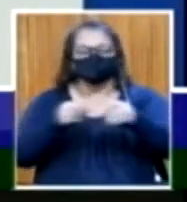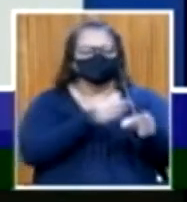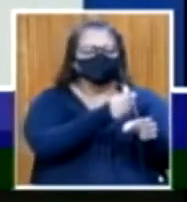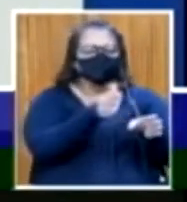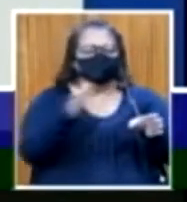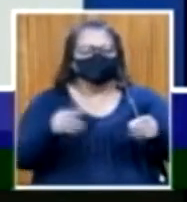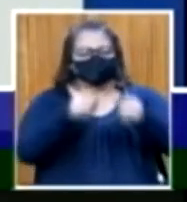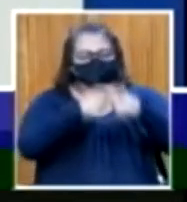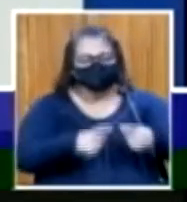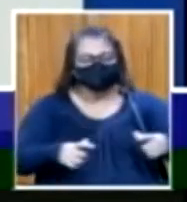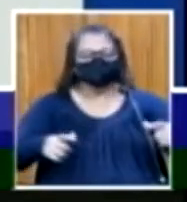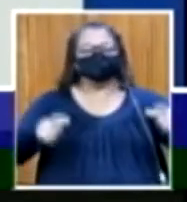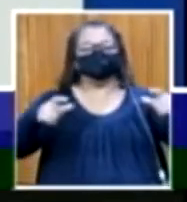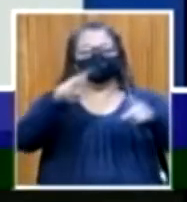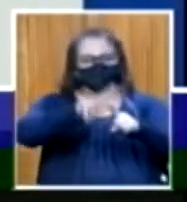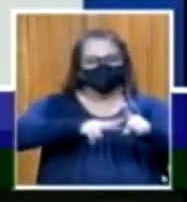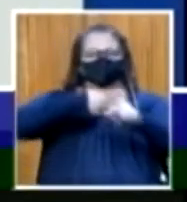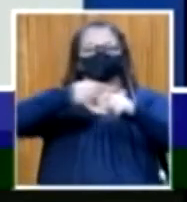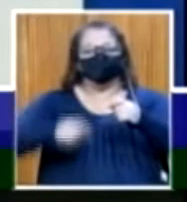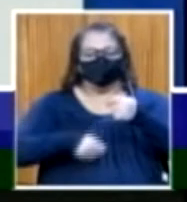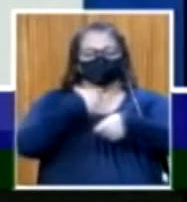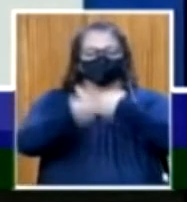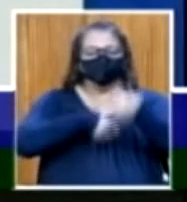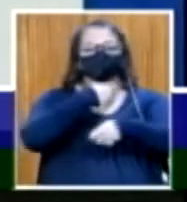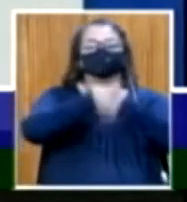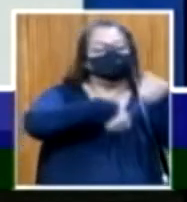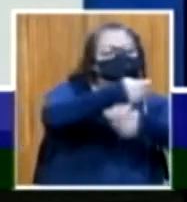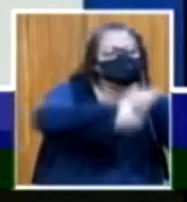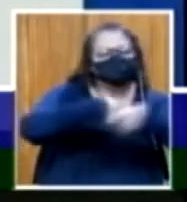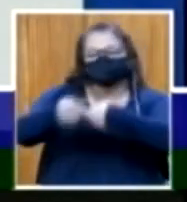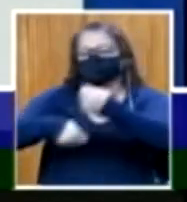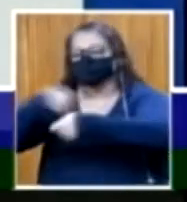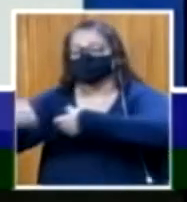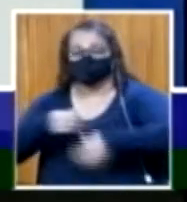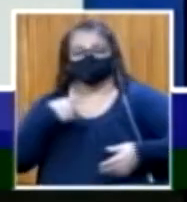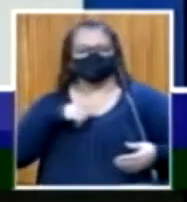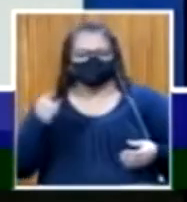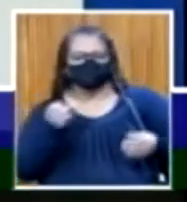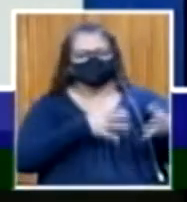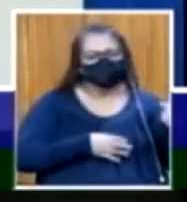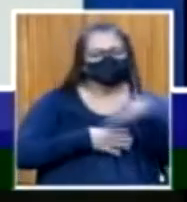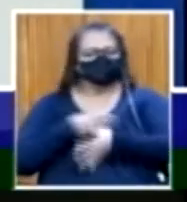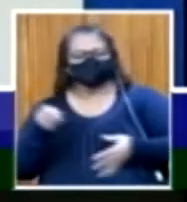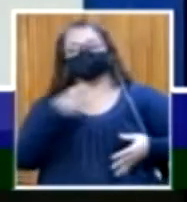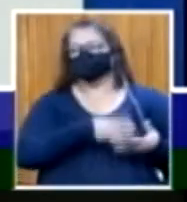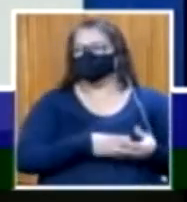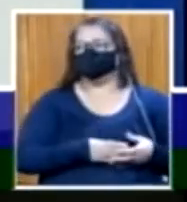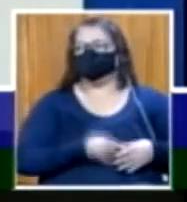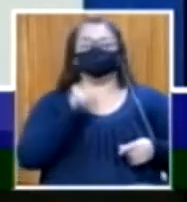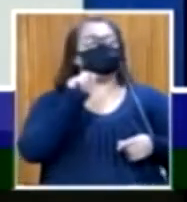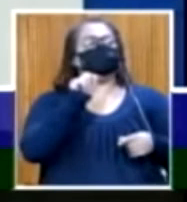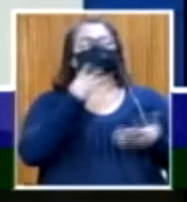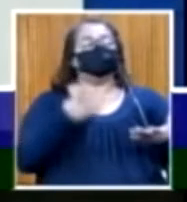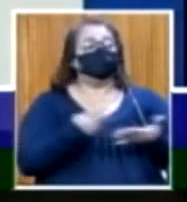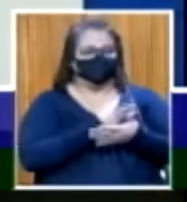empresas cresçam, para fazer com que a nossa economia se movimente, para fazer com que nós tenhamos inovação. E o que